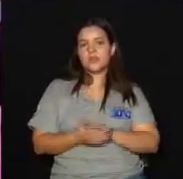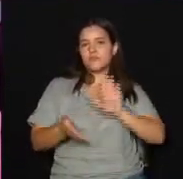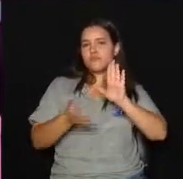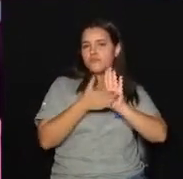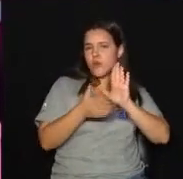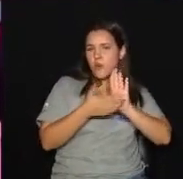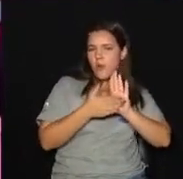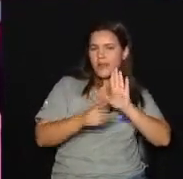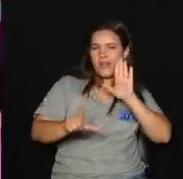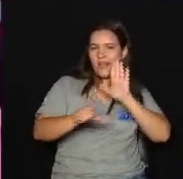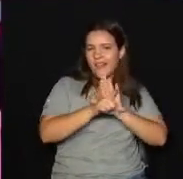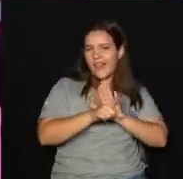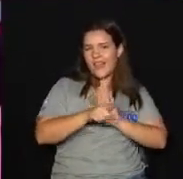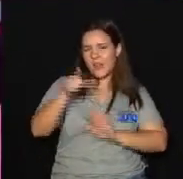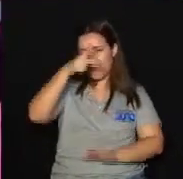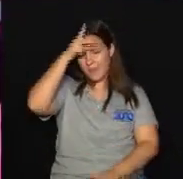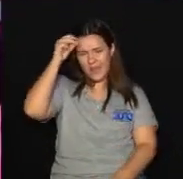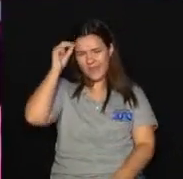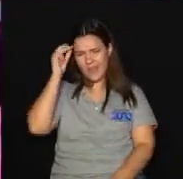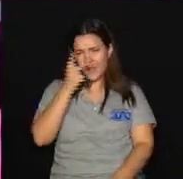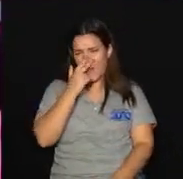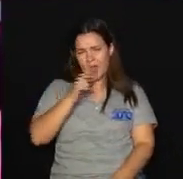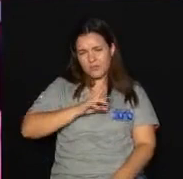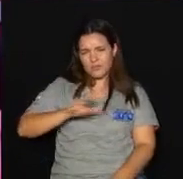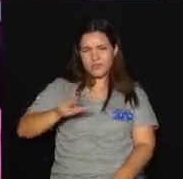de lei do Executivo.